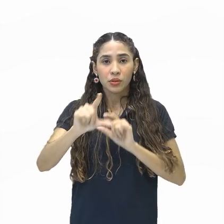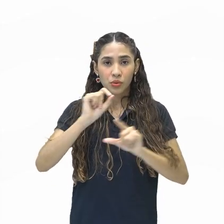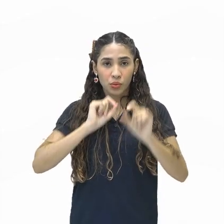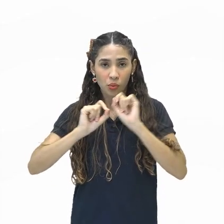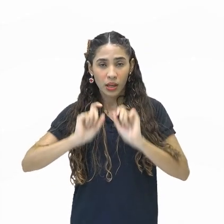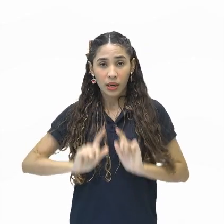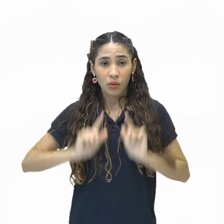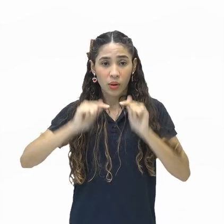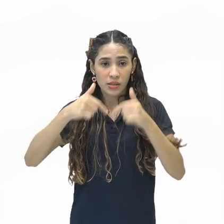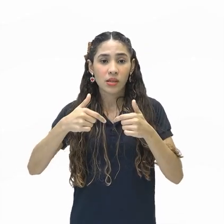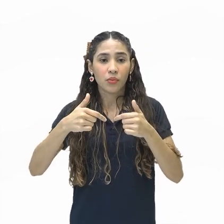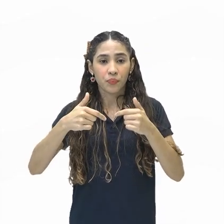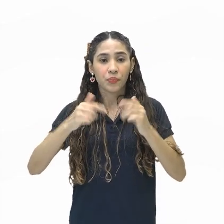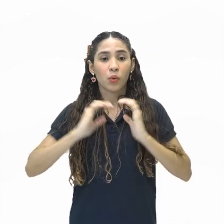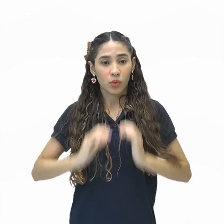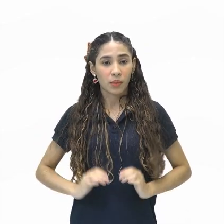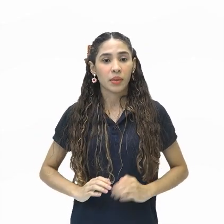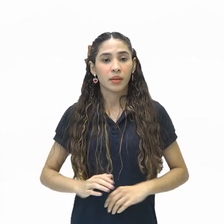escolhas e comportamentos,